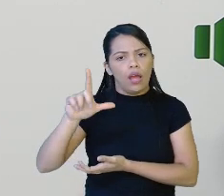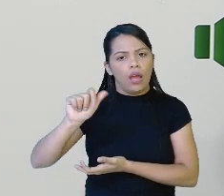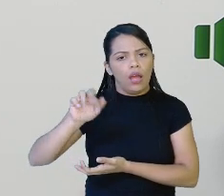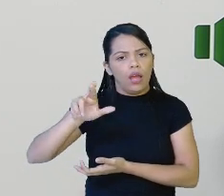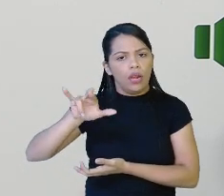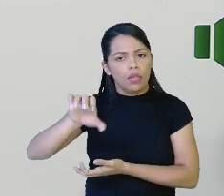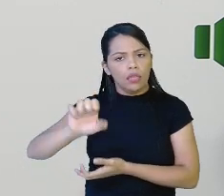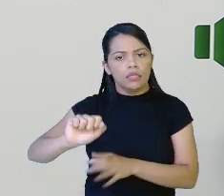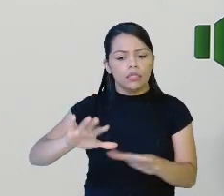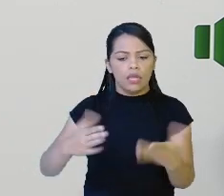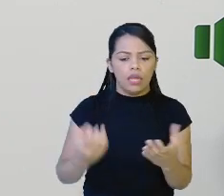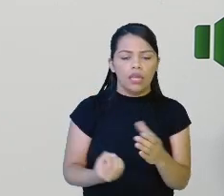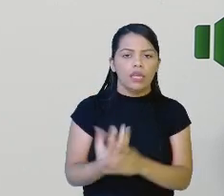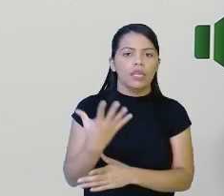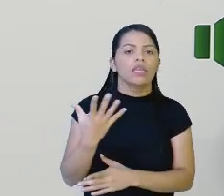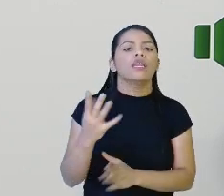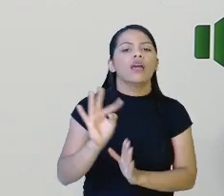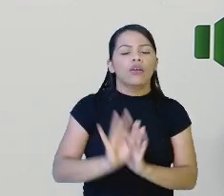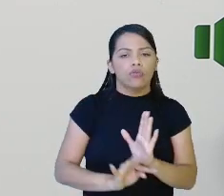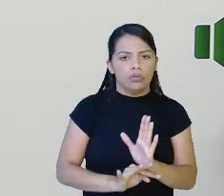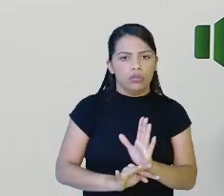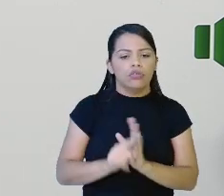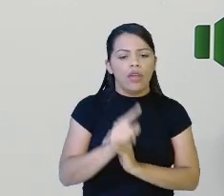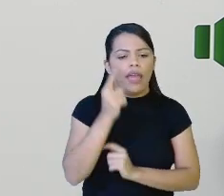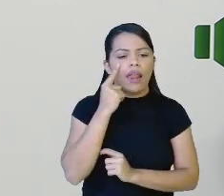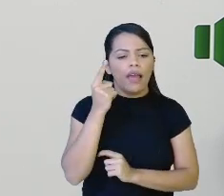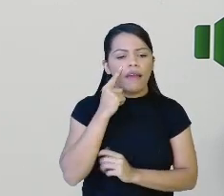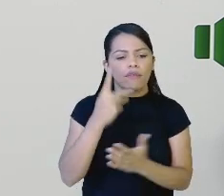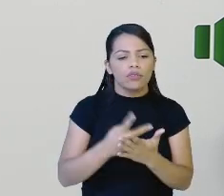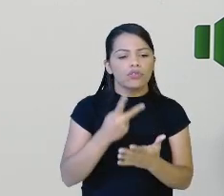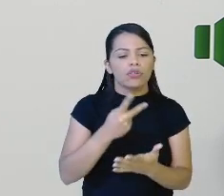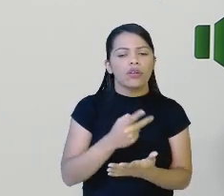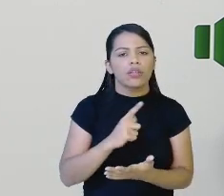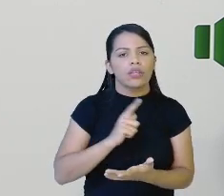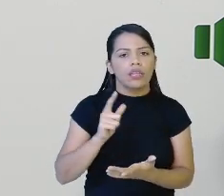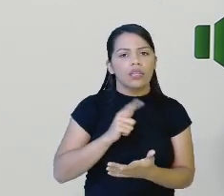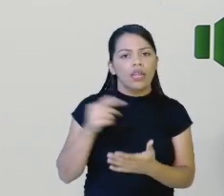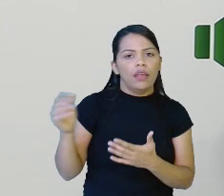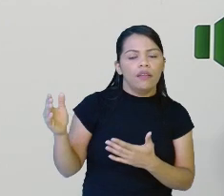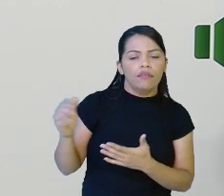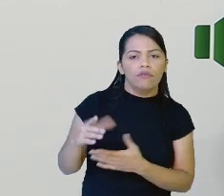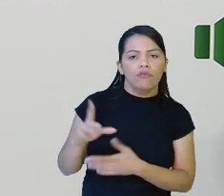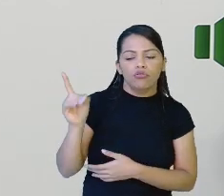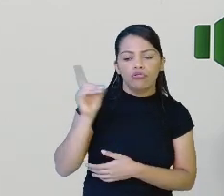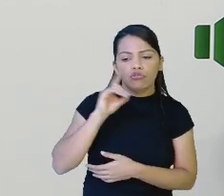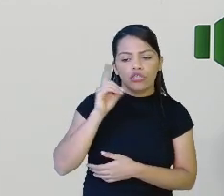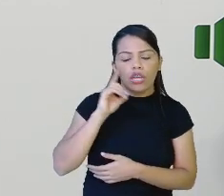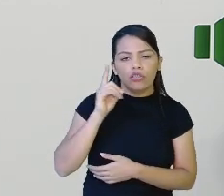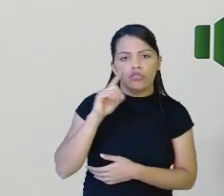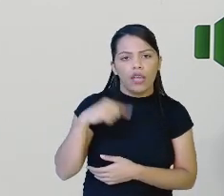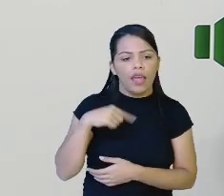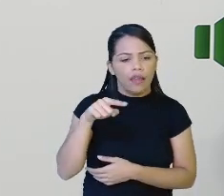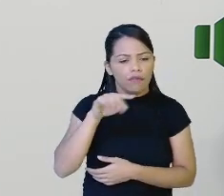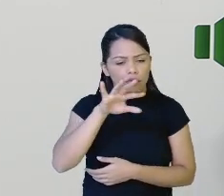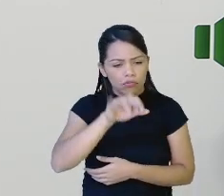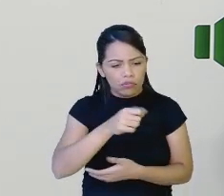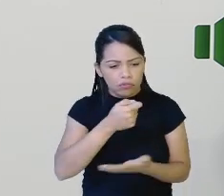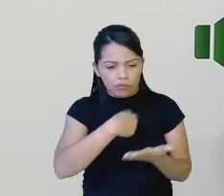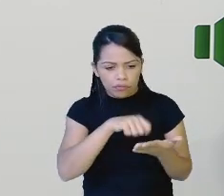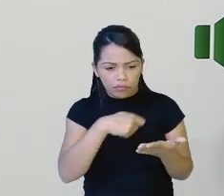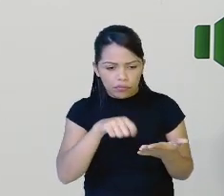não, porque ela viu a situação cotidiana, mas sim de escrever, de registrar, de fazer até de uma